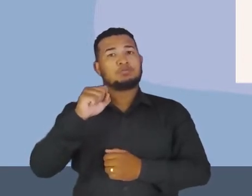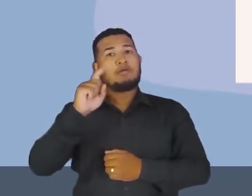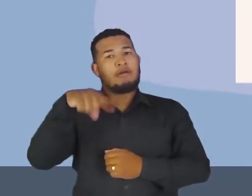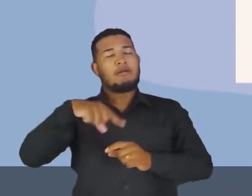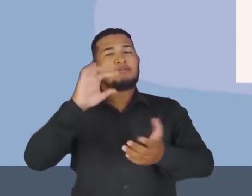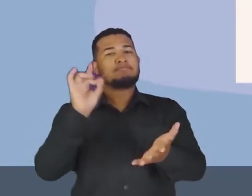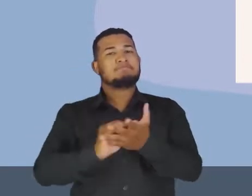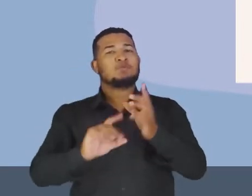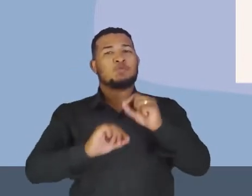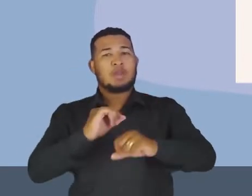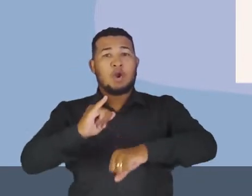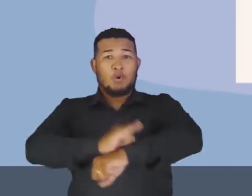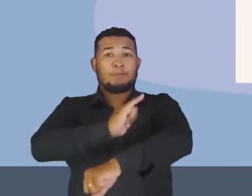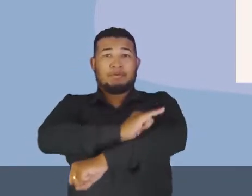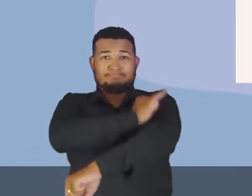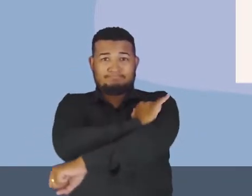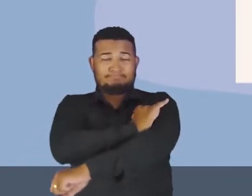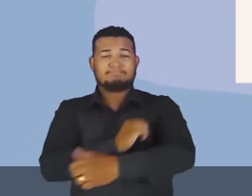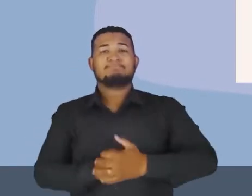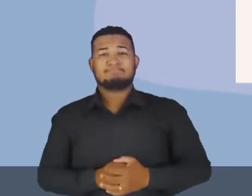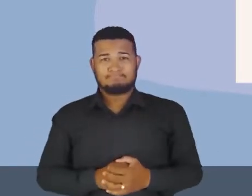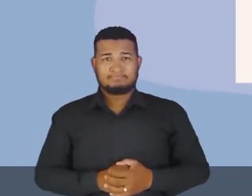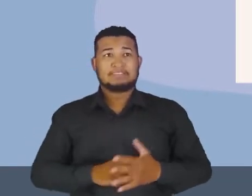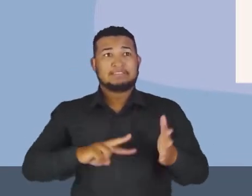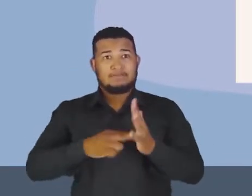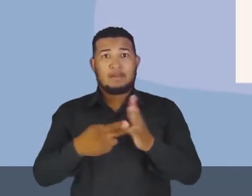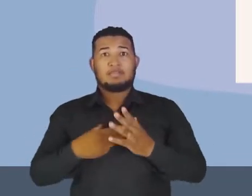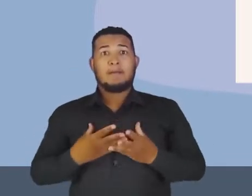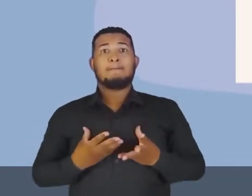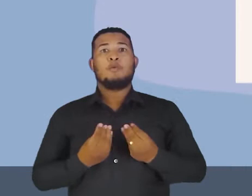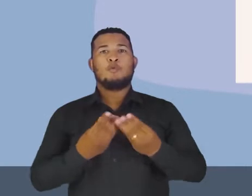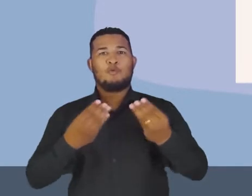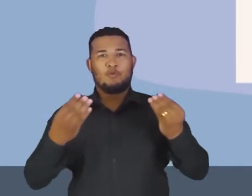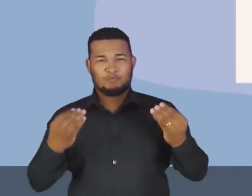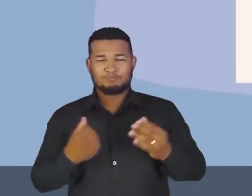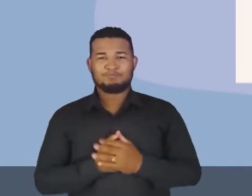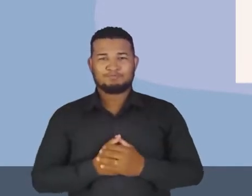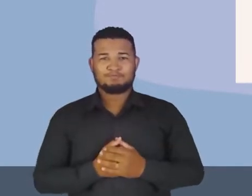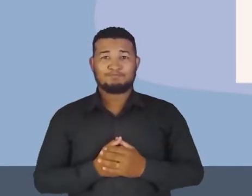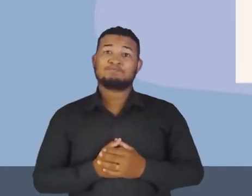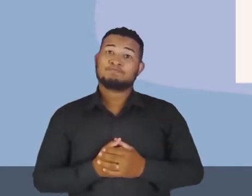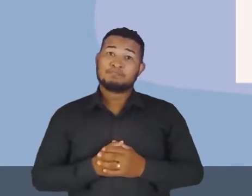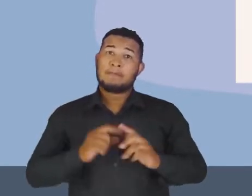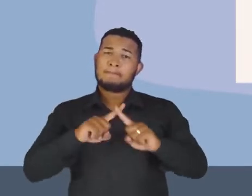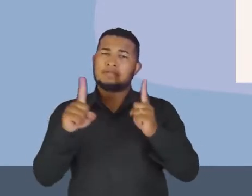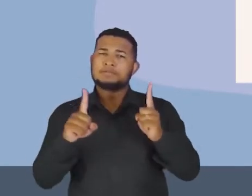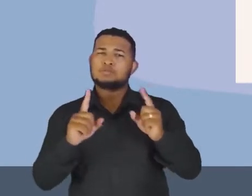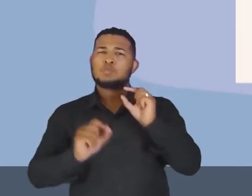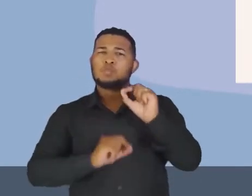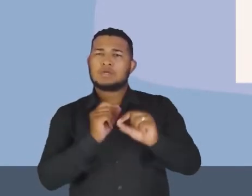se caracteriza obesa, ou seja, com esse excesso de tecido adiposo. Sendo que